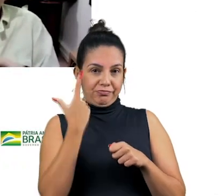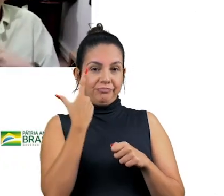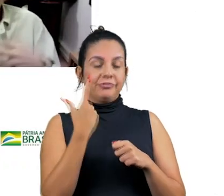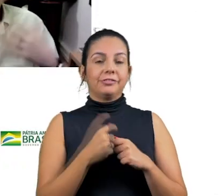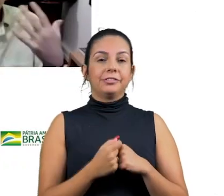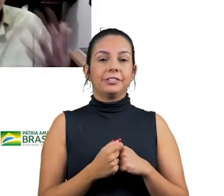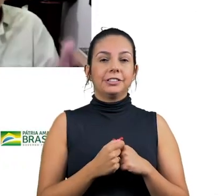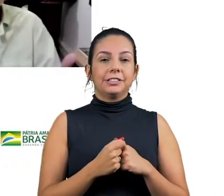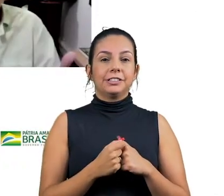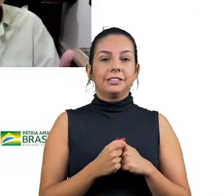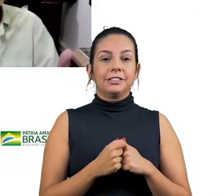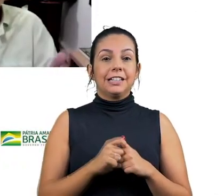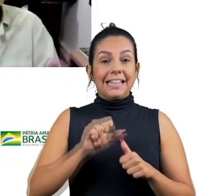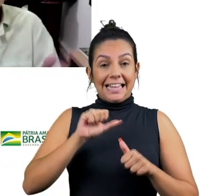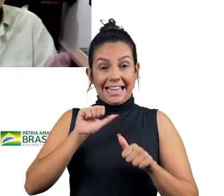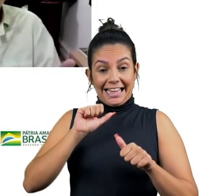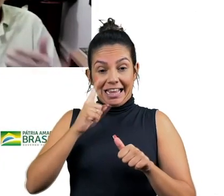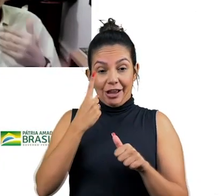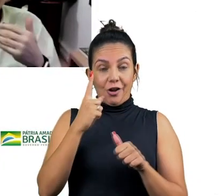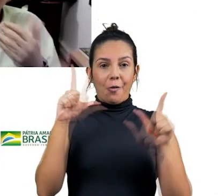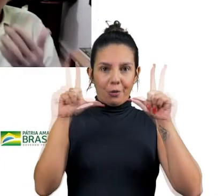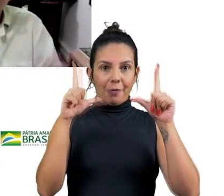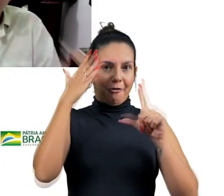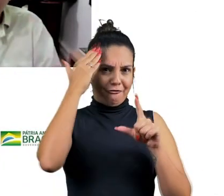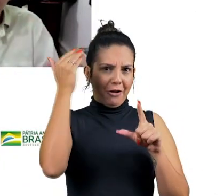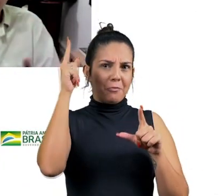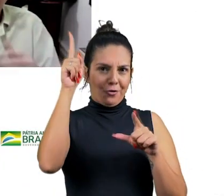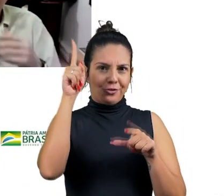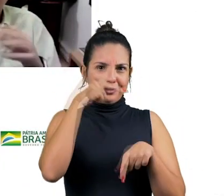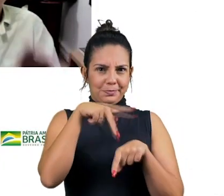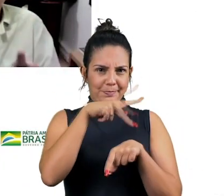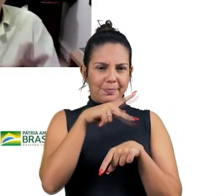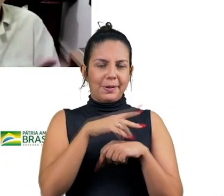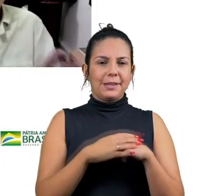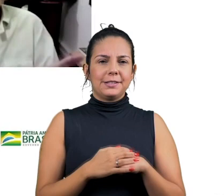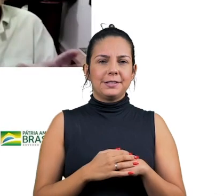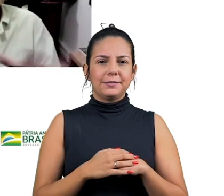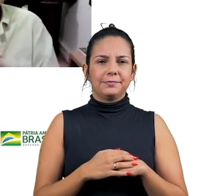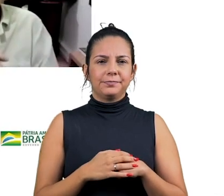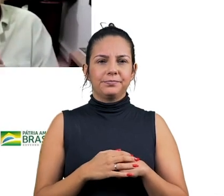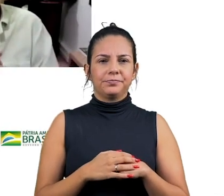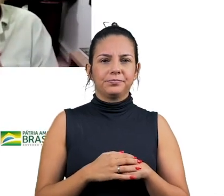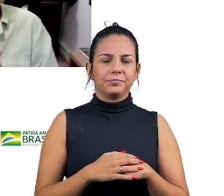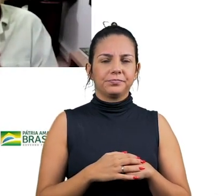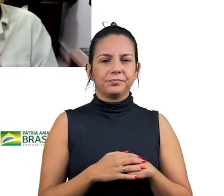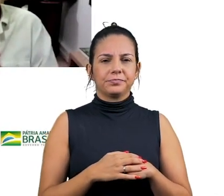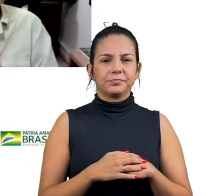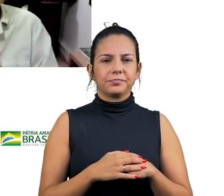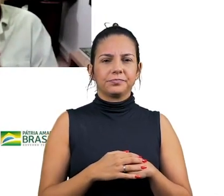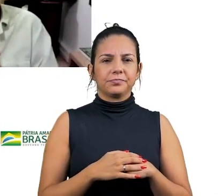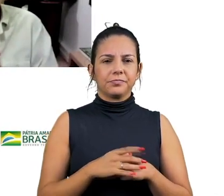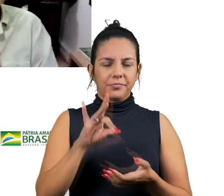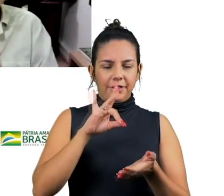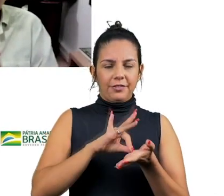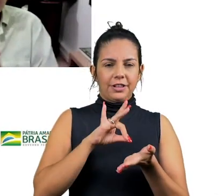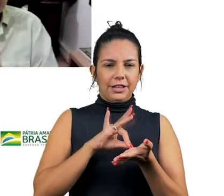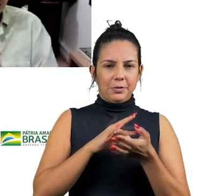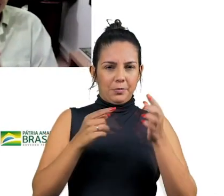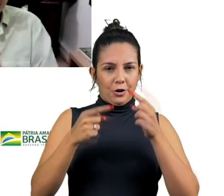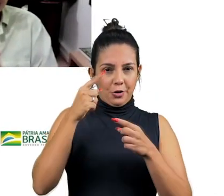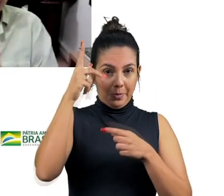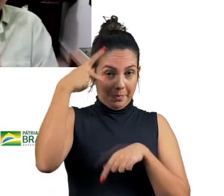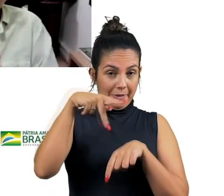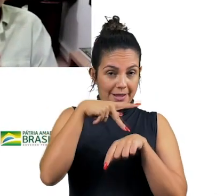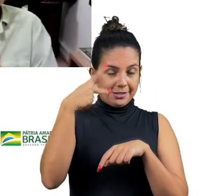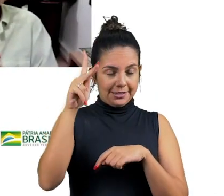né? E se transformou num programa muito popular. Era uma crítica humorística da realidade política do